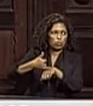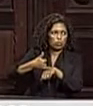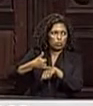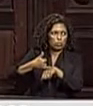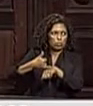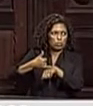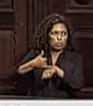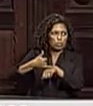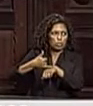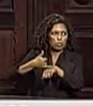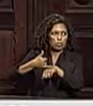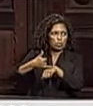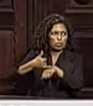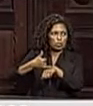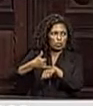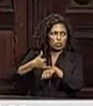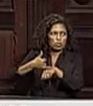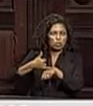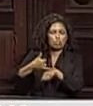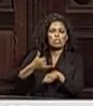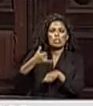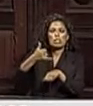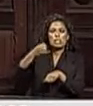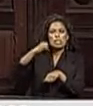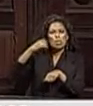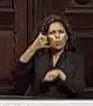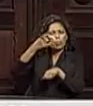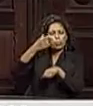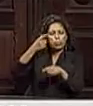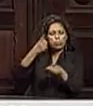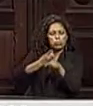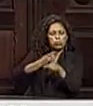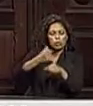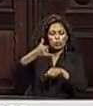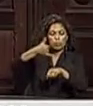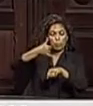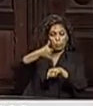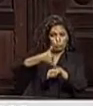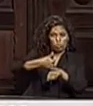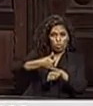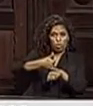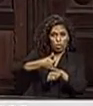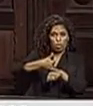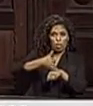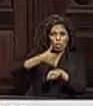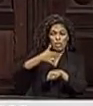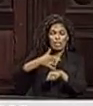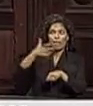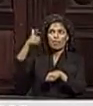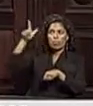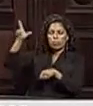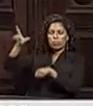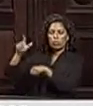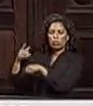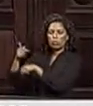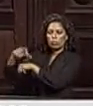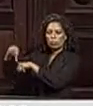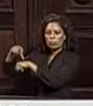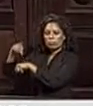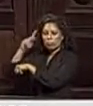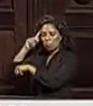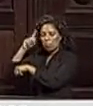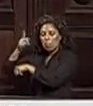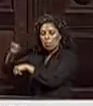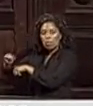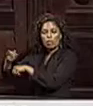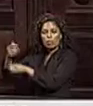ou seja, deputado André Siliano, todas as etapas, não é? De petróleo, de gás natural e de outros hidrocarbonetos fluidos, né? Essa